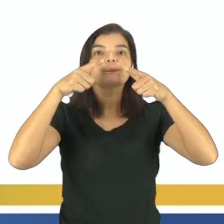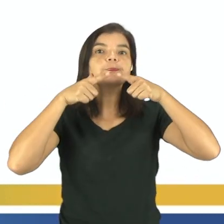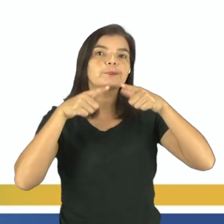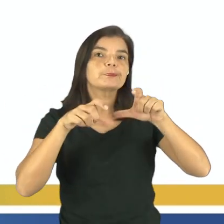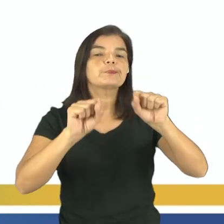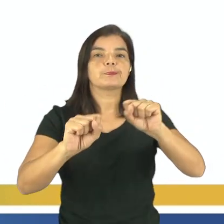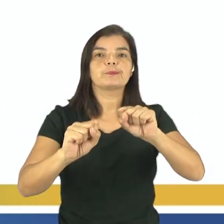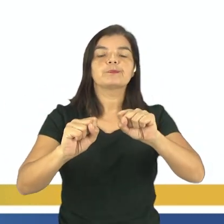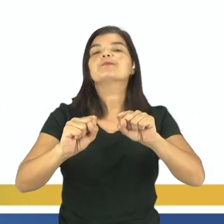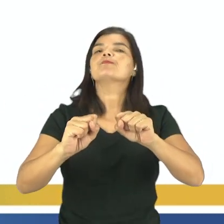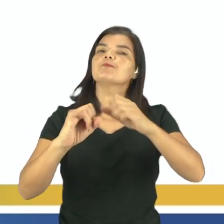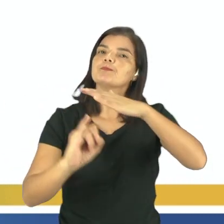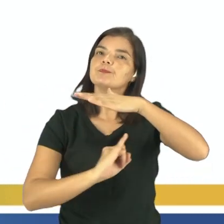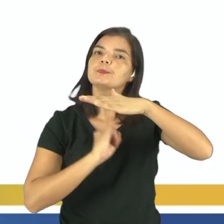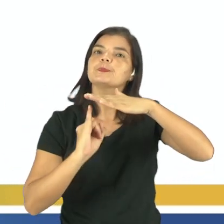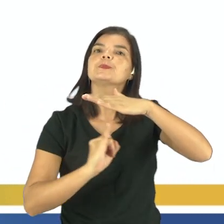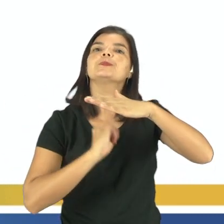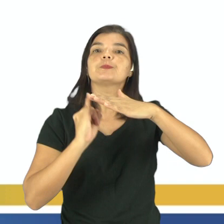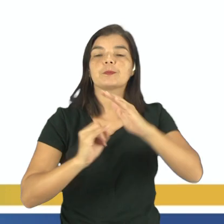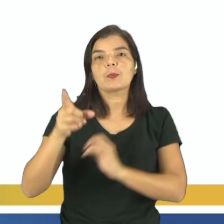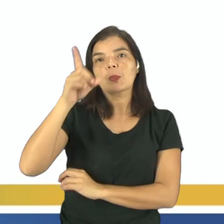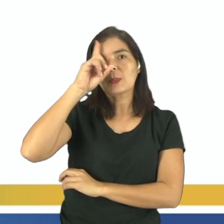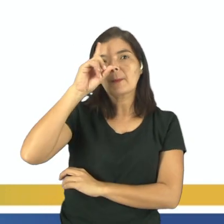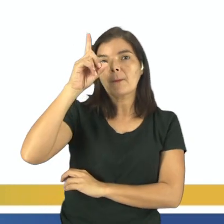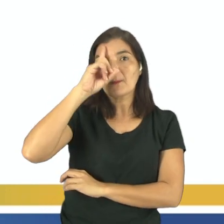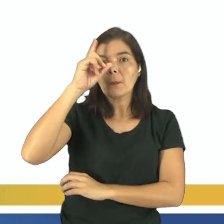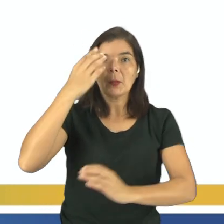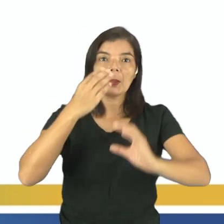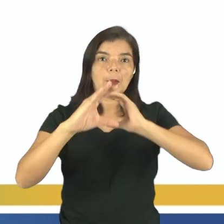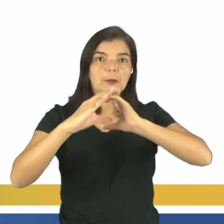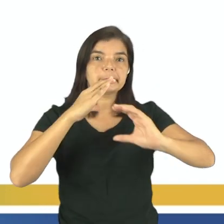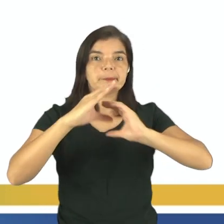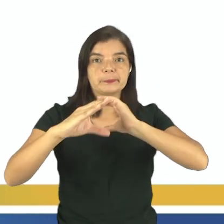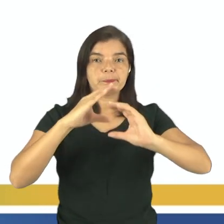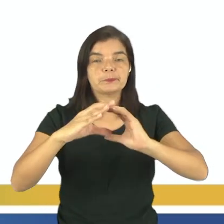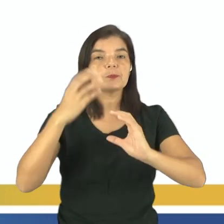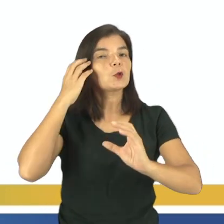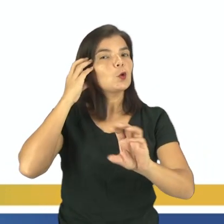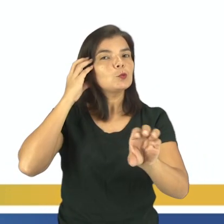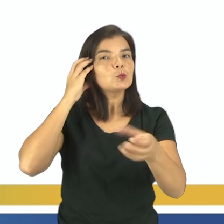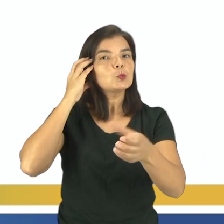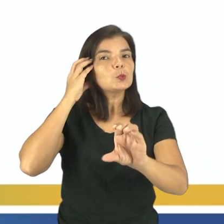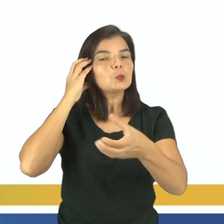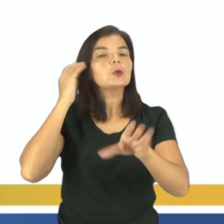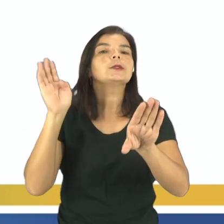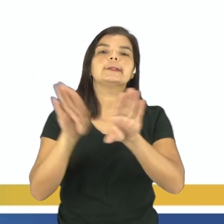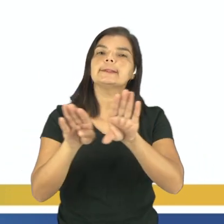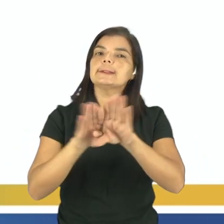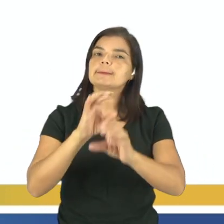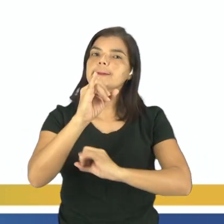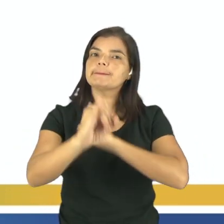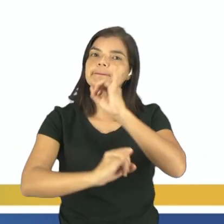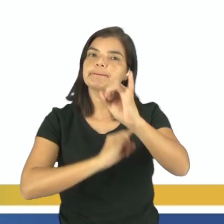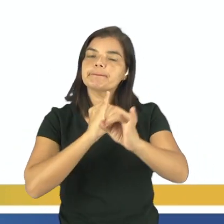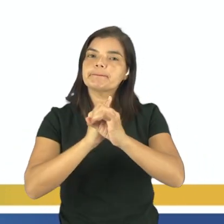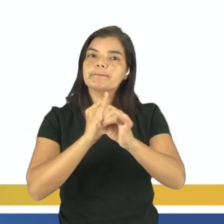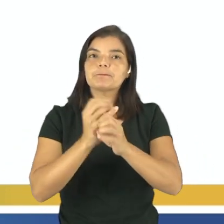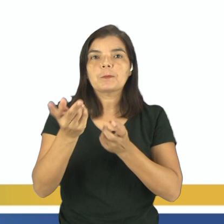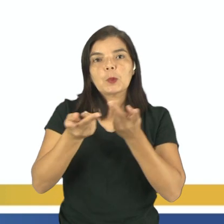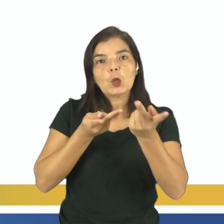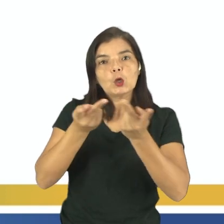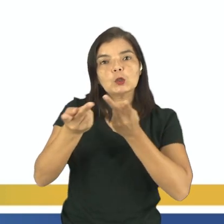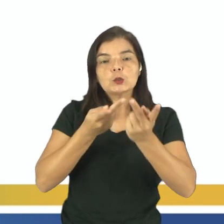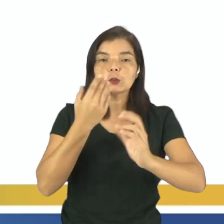aprendizagem uma linguagem mais informal e cotidiana, baseada em músicas que tocam no rádio e na internet. O projeto das